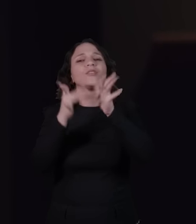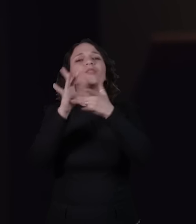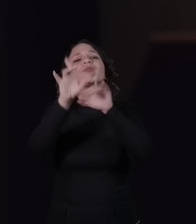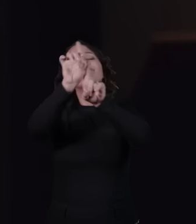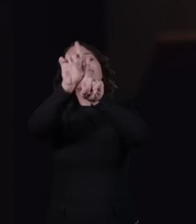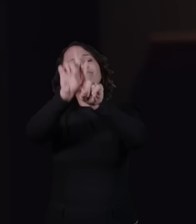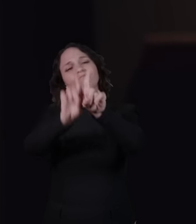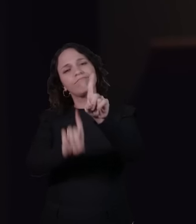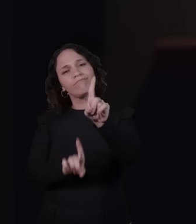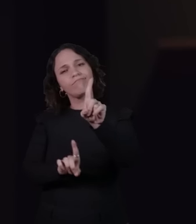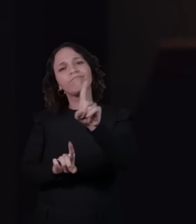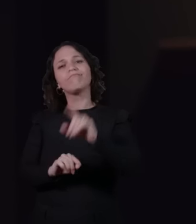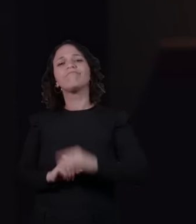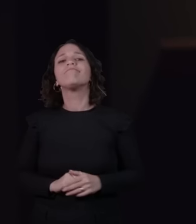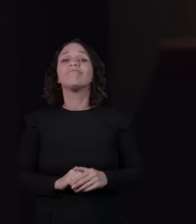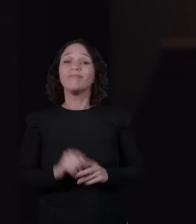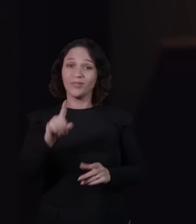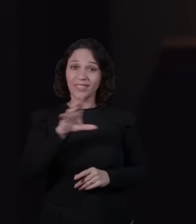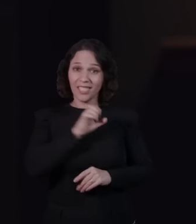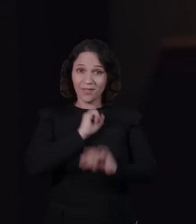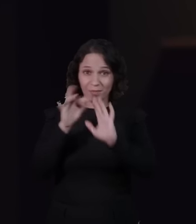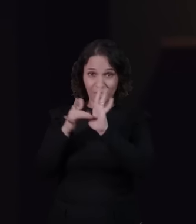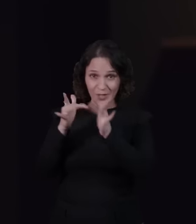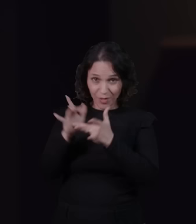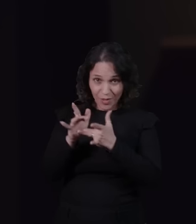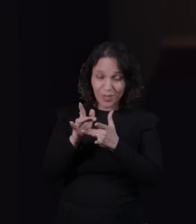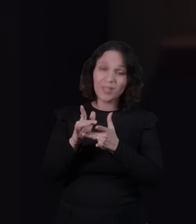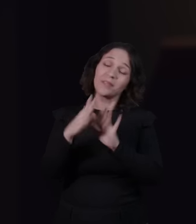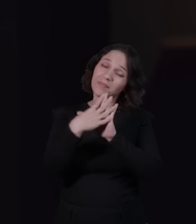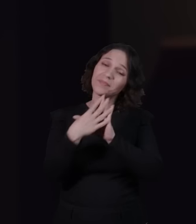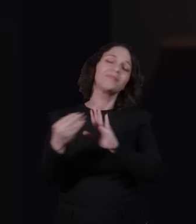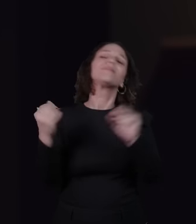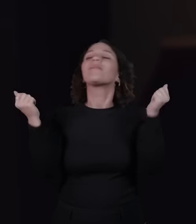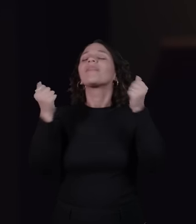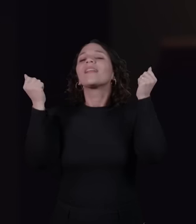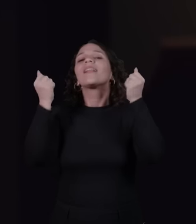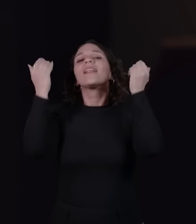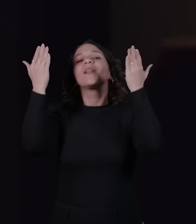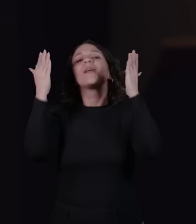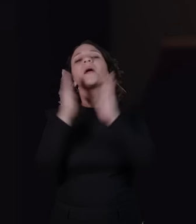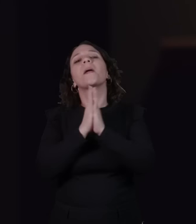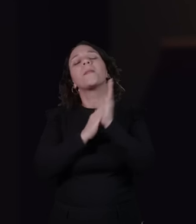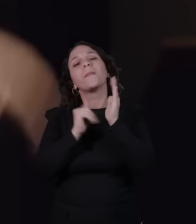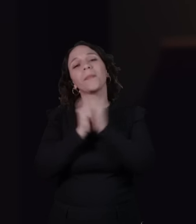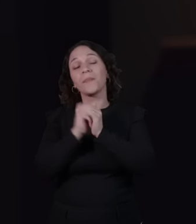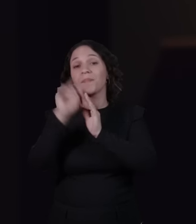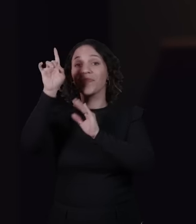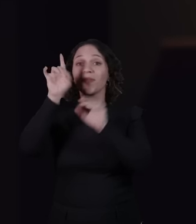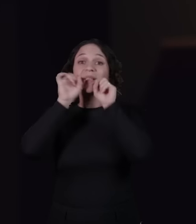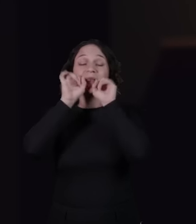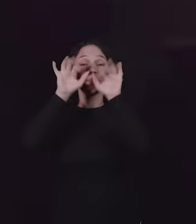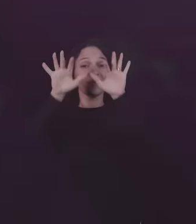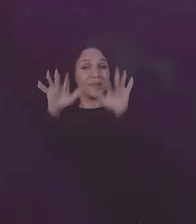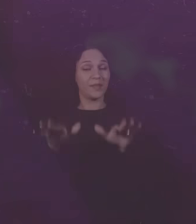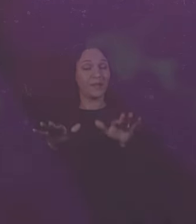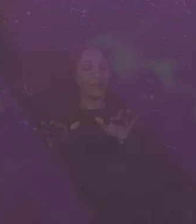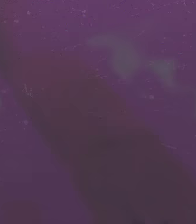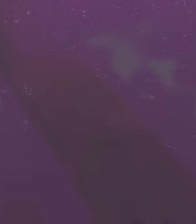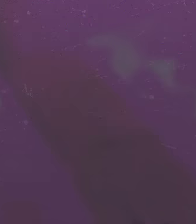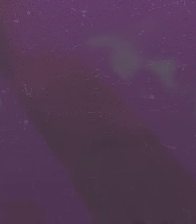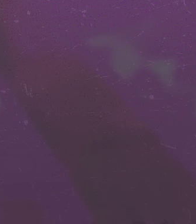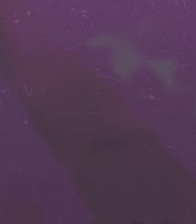séculos. E se você ama Jesus, diga aleluia, amém. Deus abençoe, meus queridos.